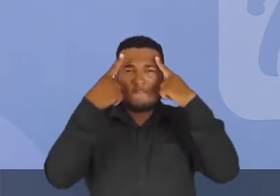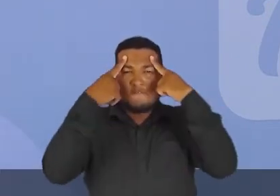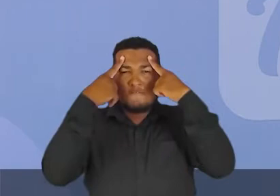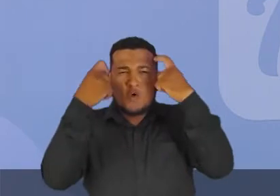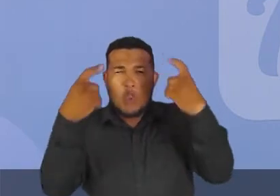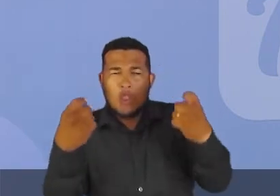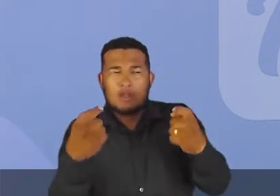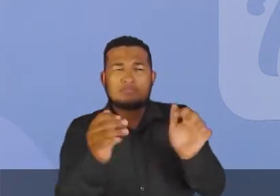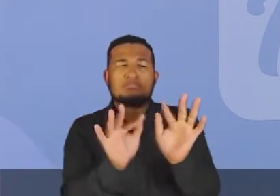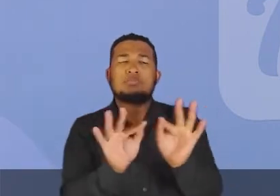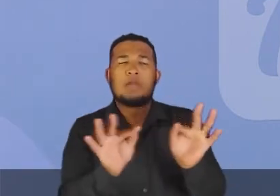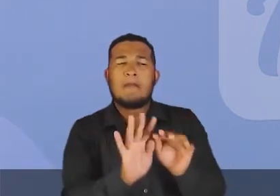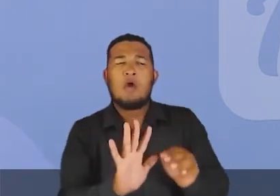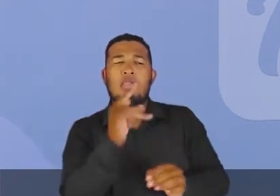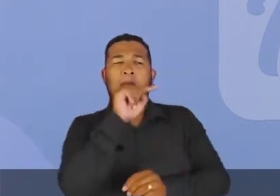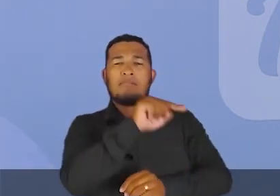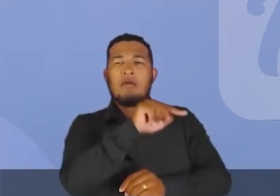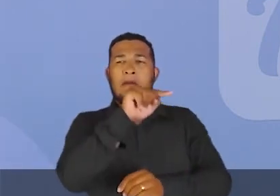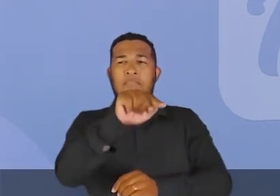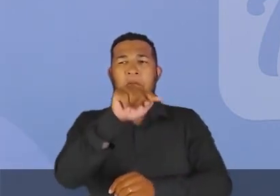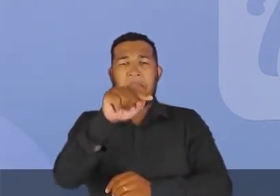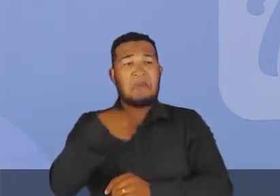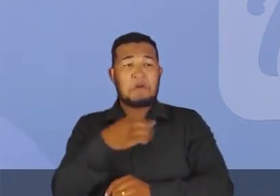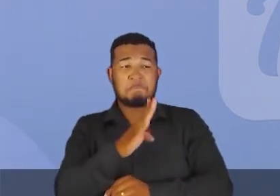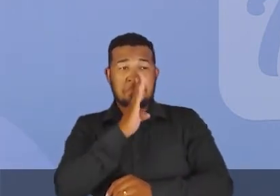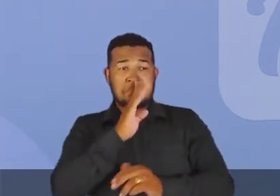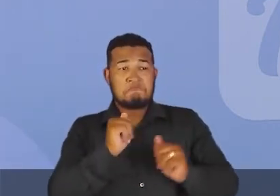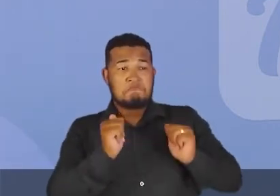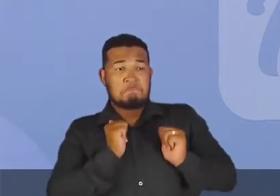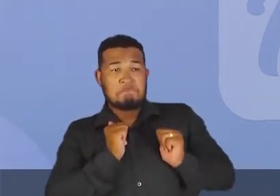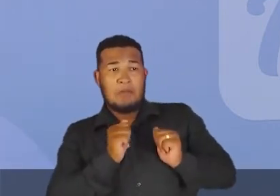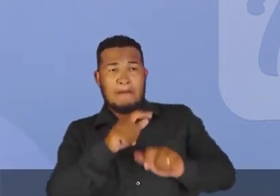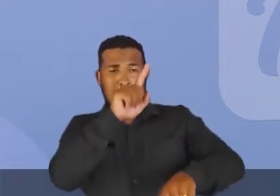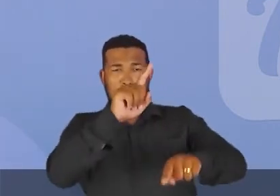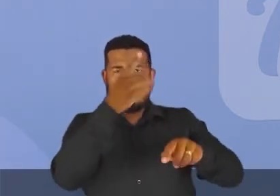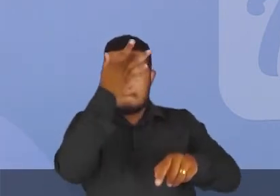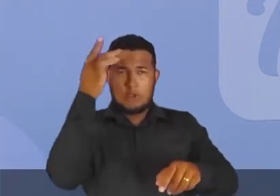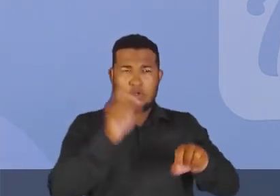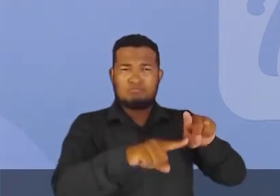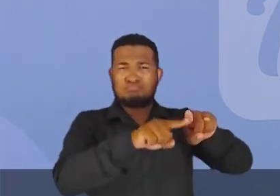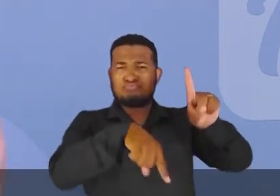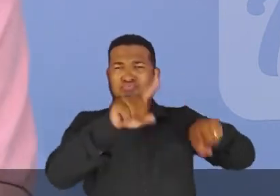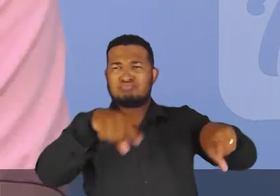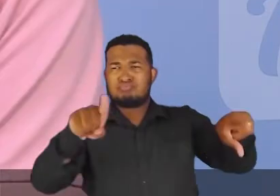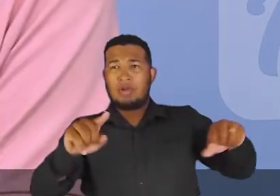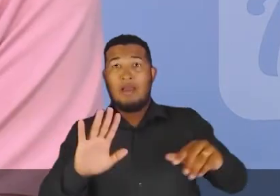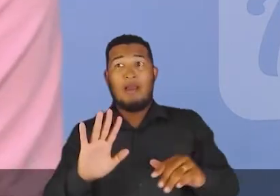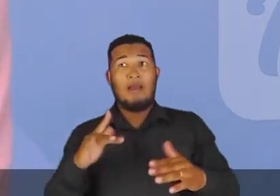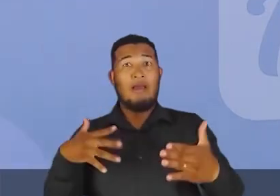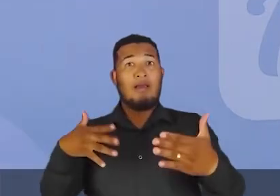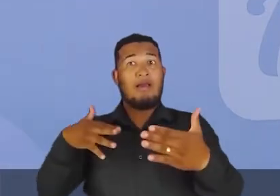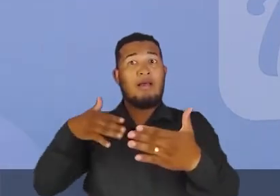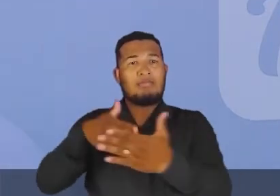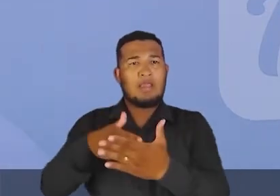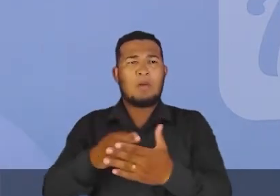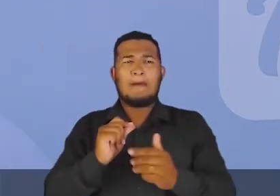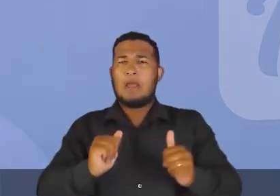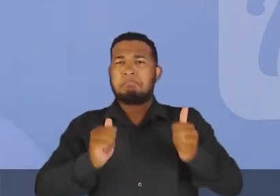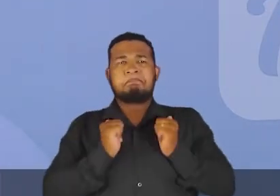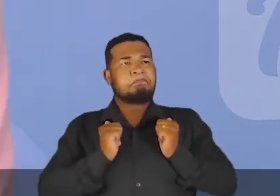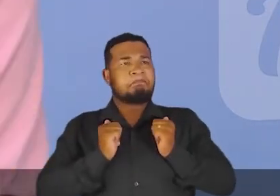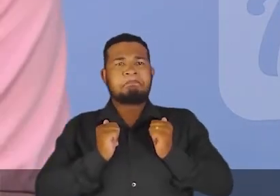vê acontecendo no mundo contra pessoas diversas, até a hora que a gente já se omitiu